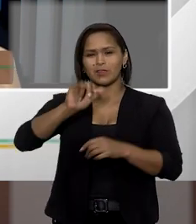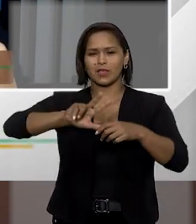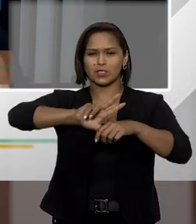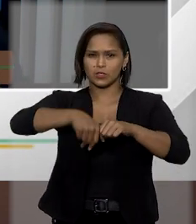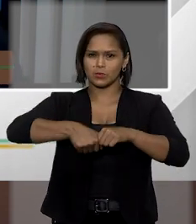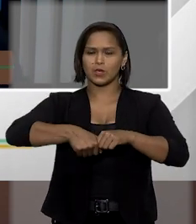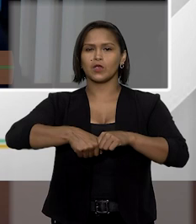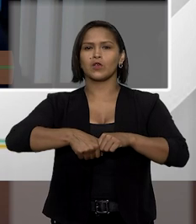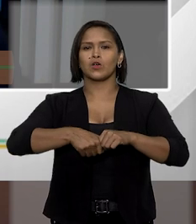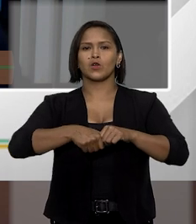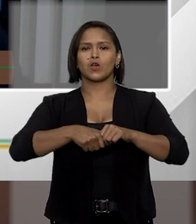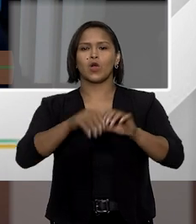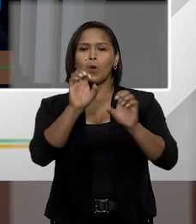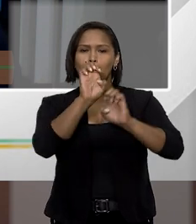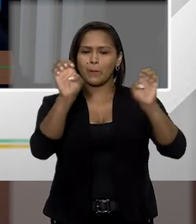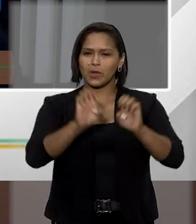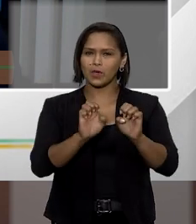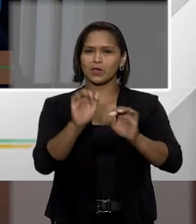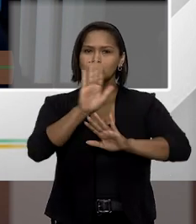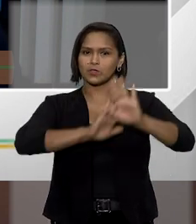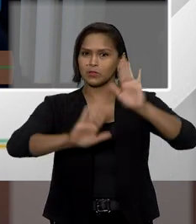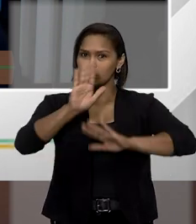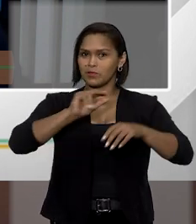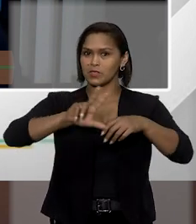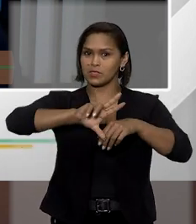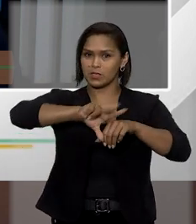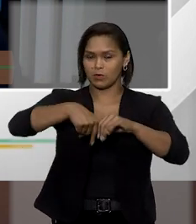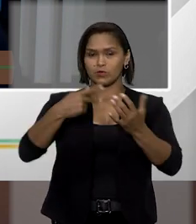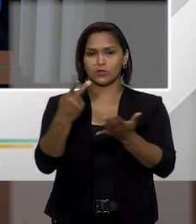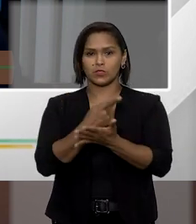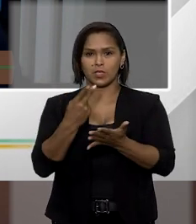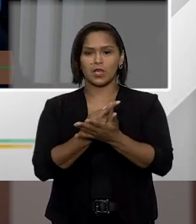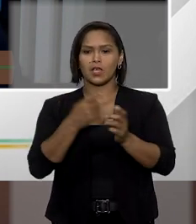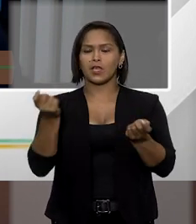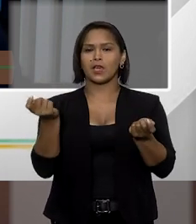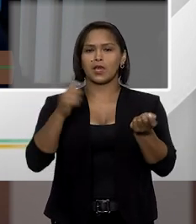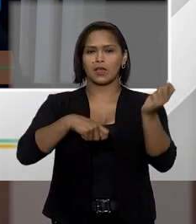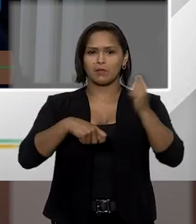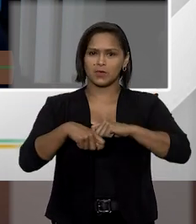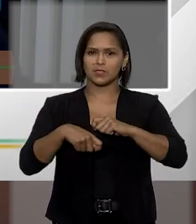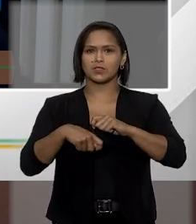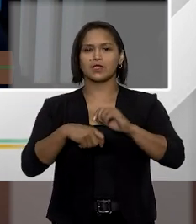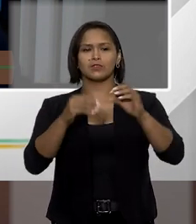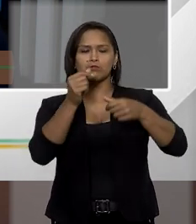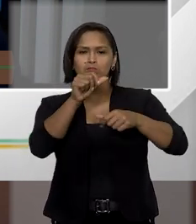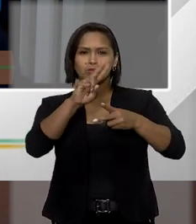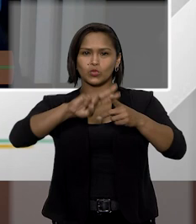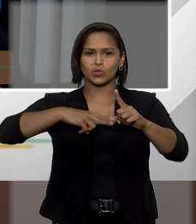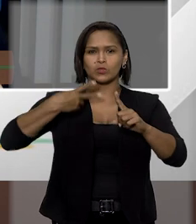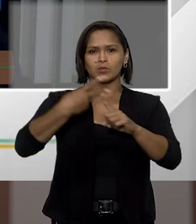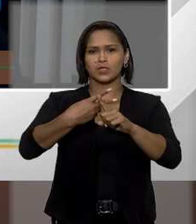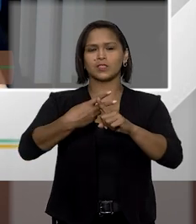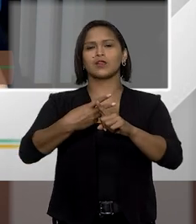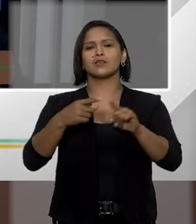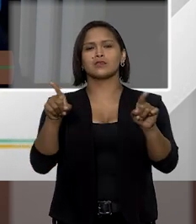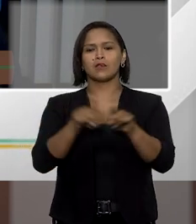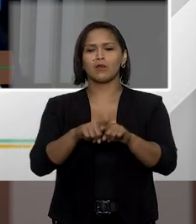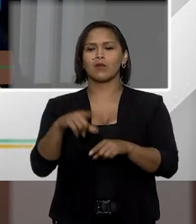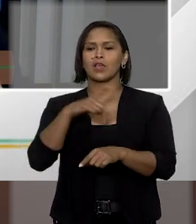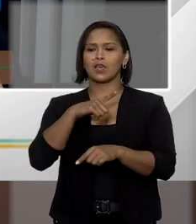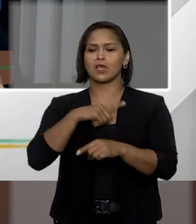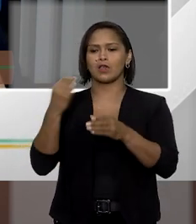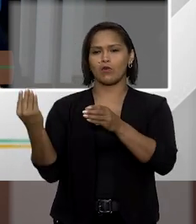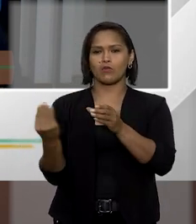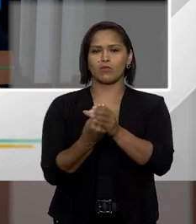desses ilícitos, justamente os mecanismos de prevenção de ilícitos e a capacidade de multiplicação e de conscientização para aqueles que são